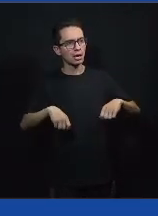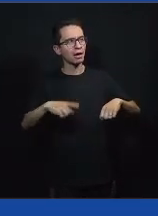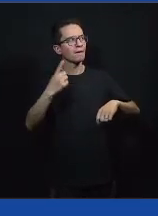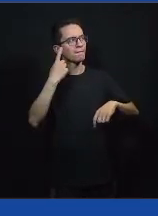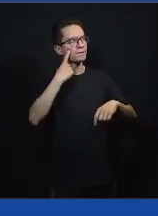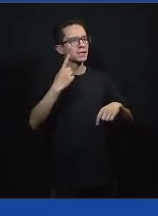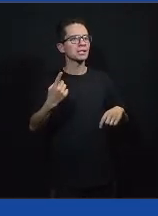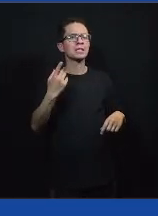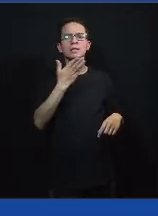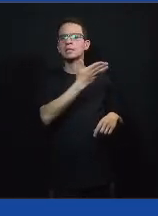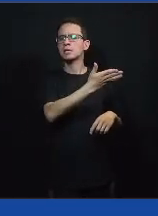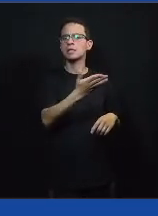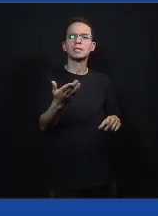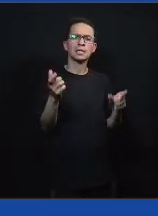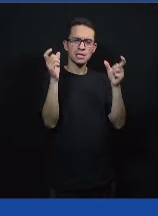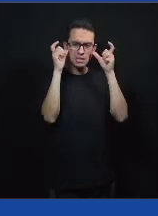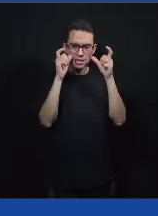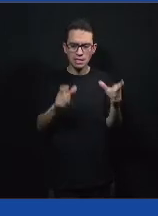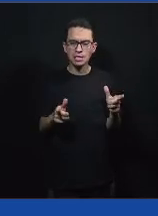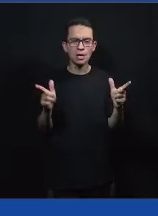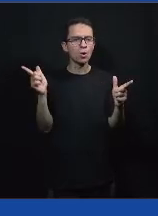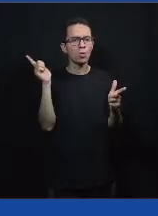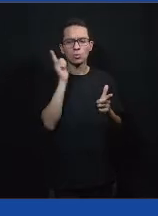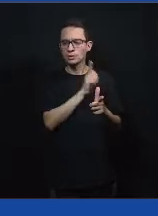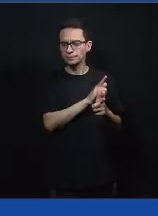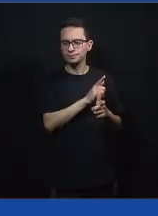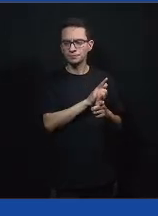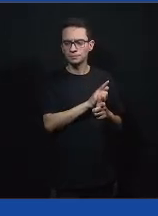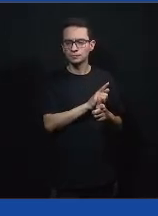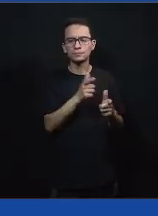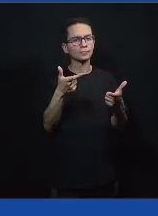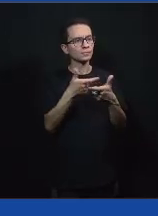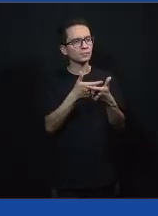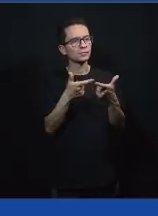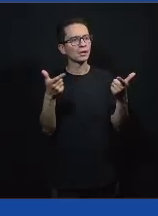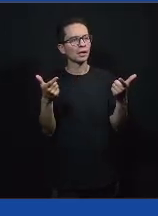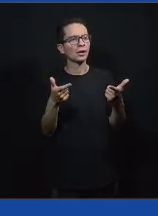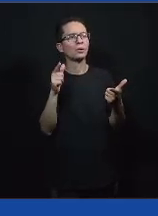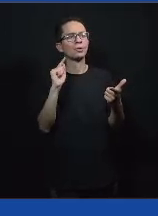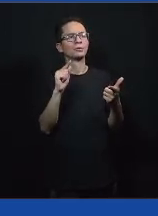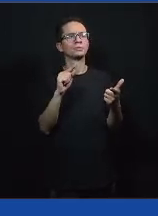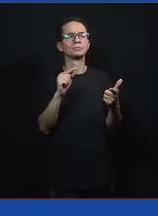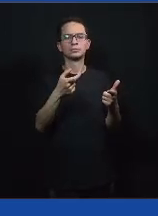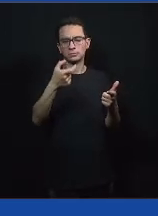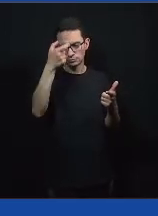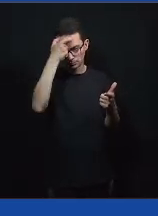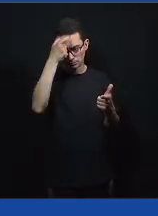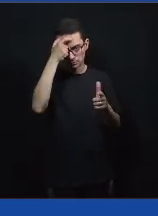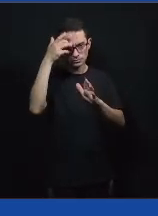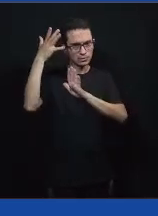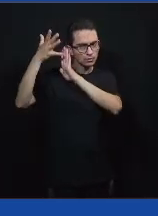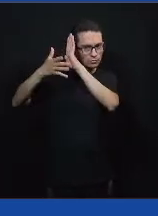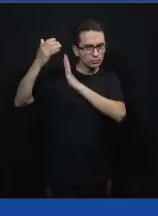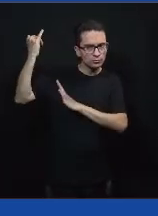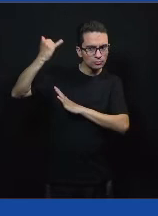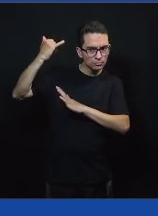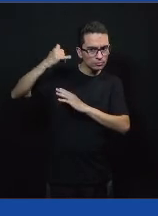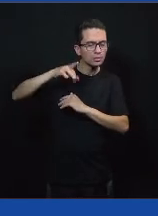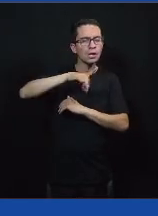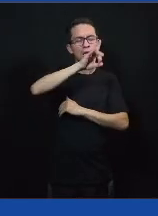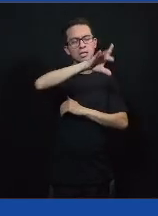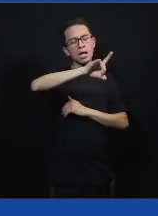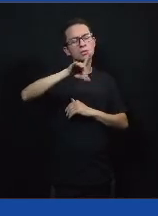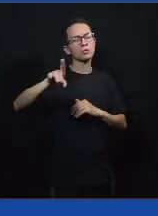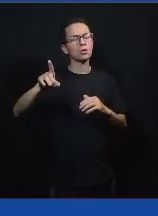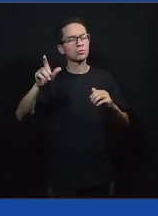de interesse deles né e se tornar ampliar essa o engajamento EA consciência das pessoas a partir desses interesses